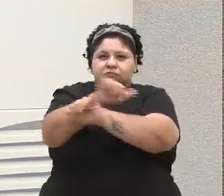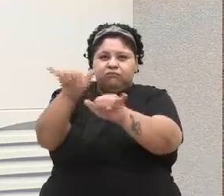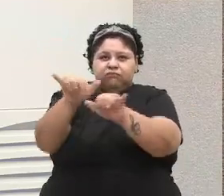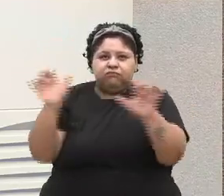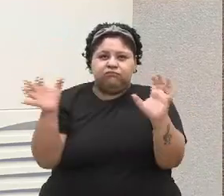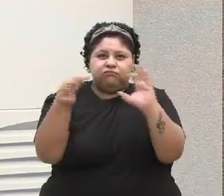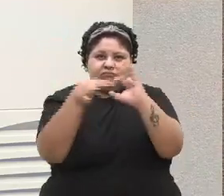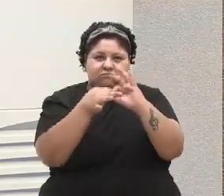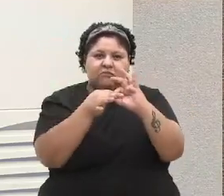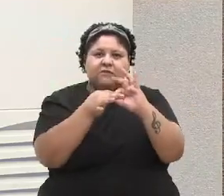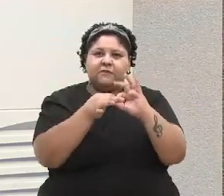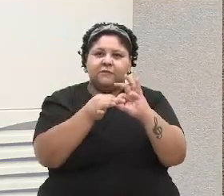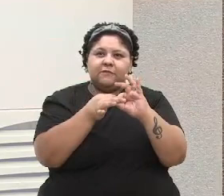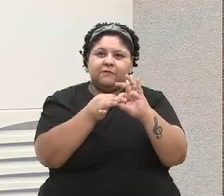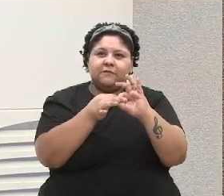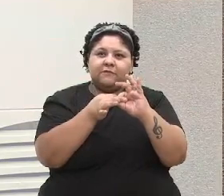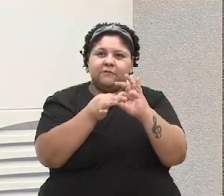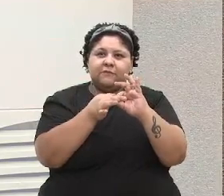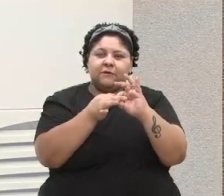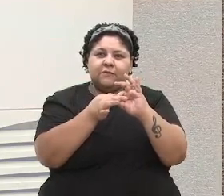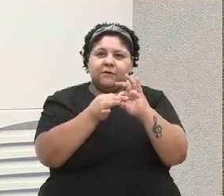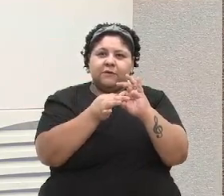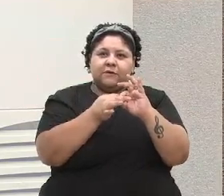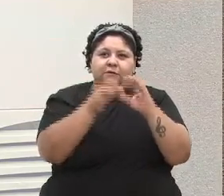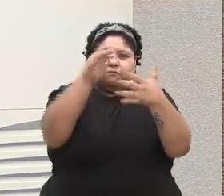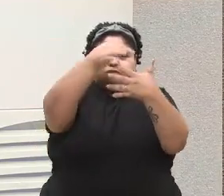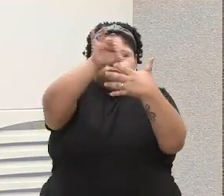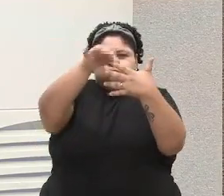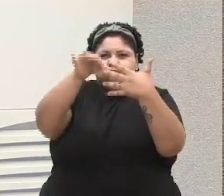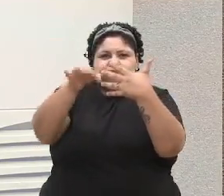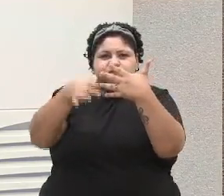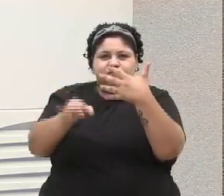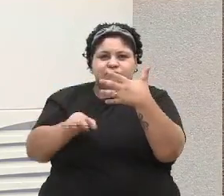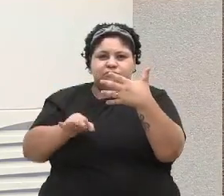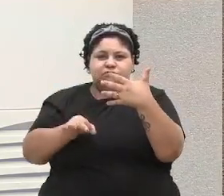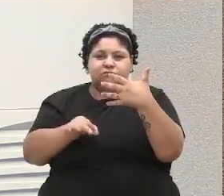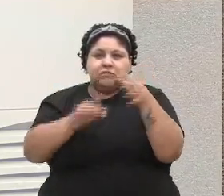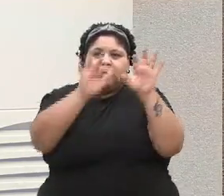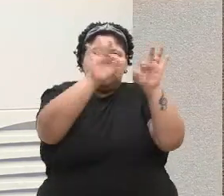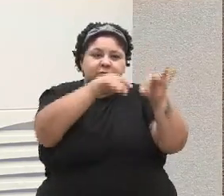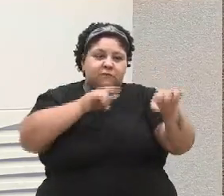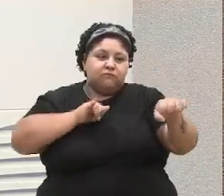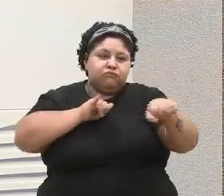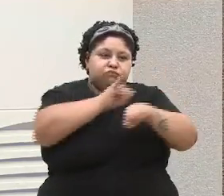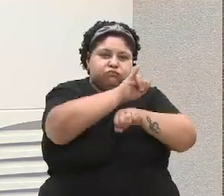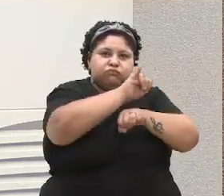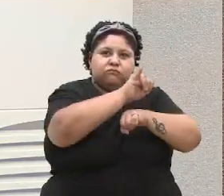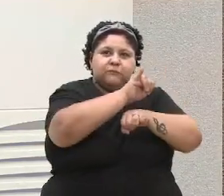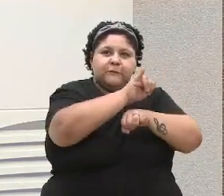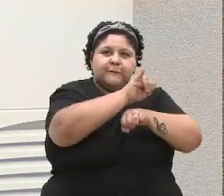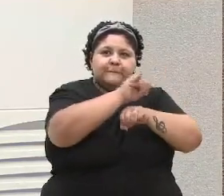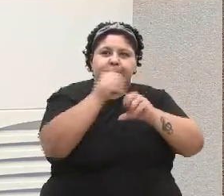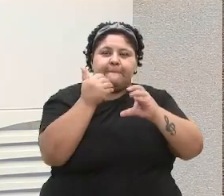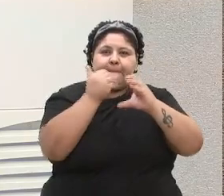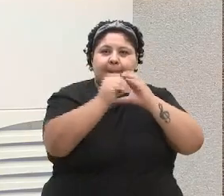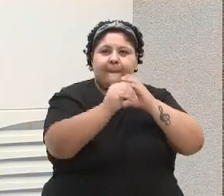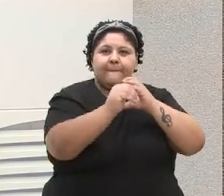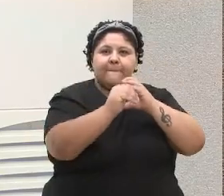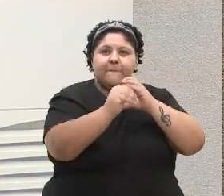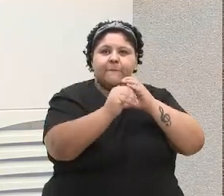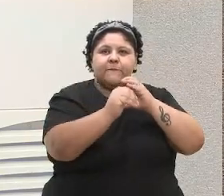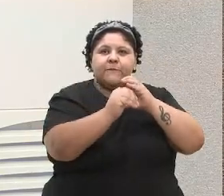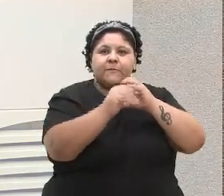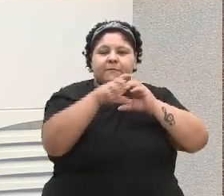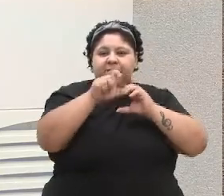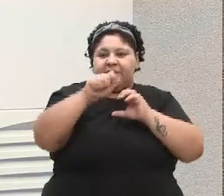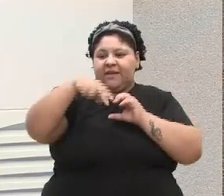pela imprensa sobre apontamentos e possíveis interdições do aeroporto encaminhados pela Agência Nacional de Aviação Civil,